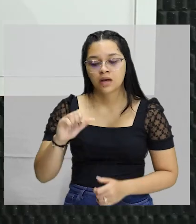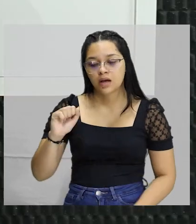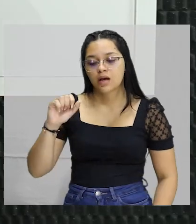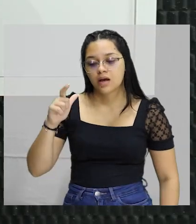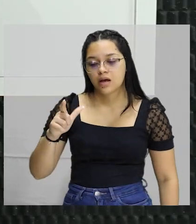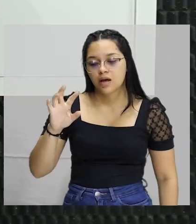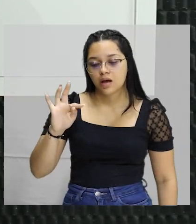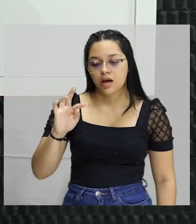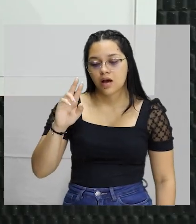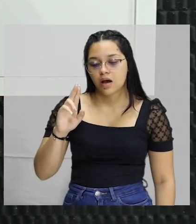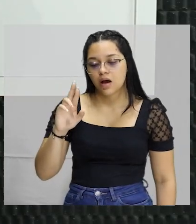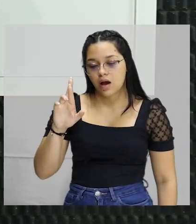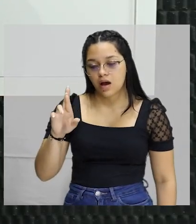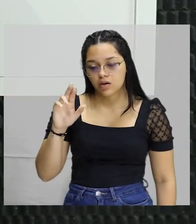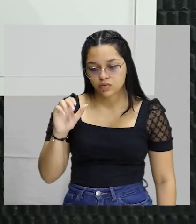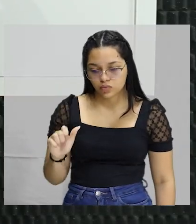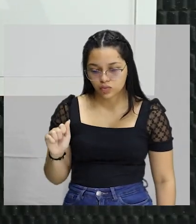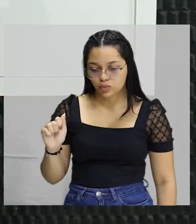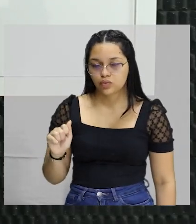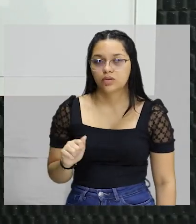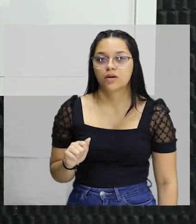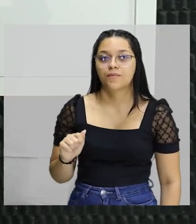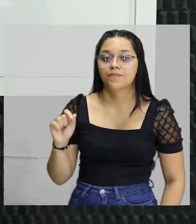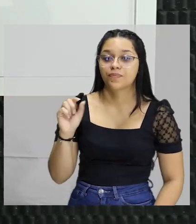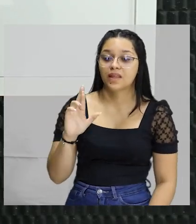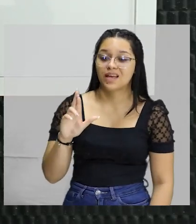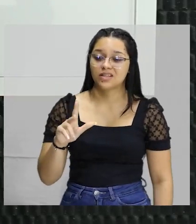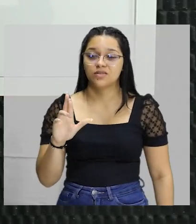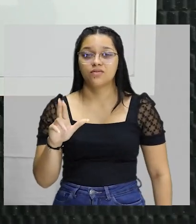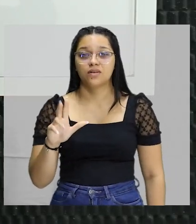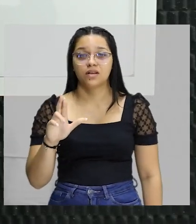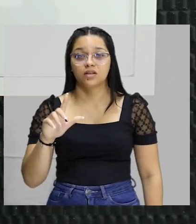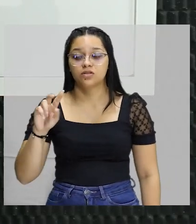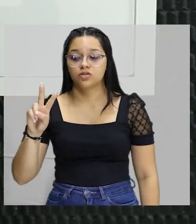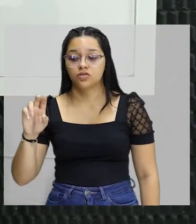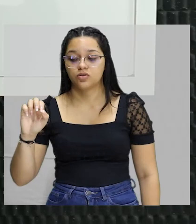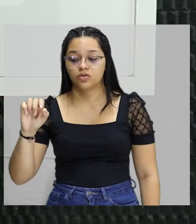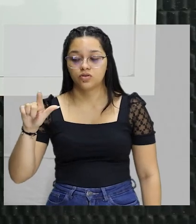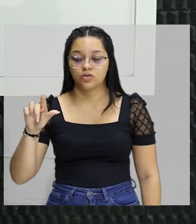altura, fique bem claro, é diferente de